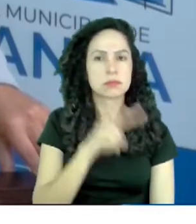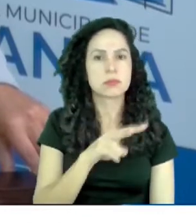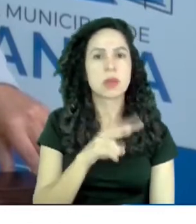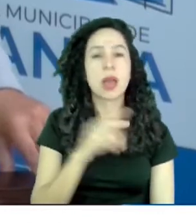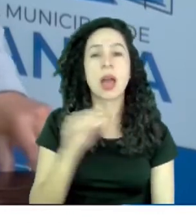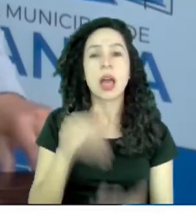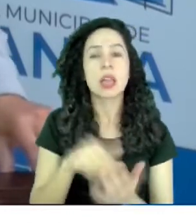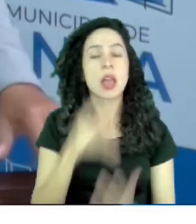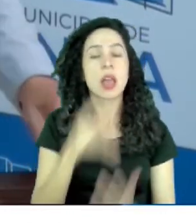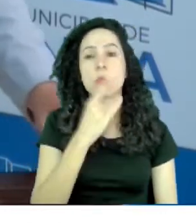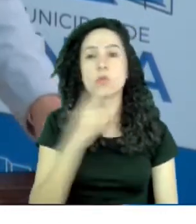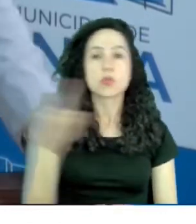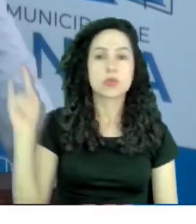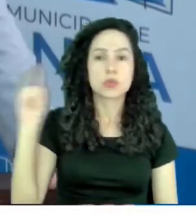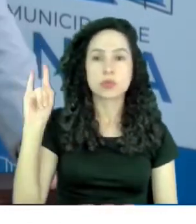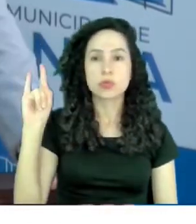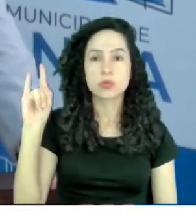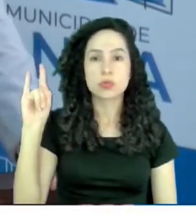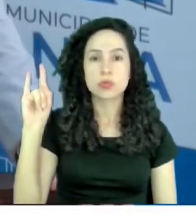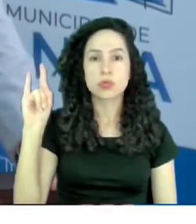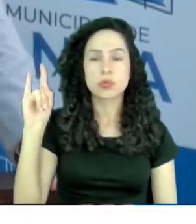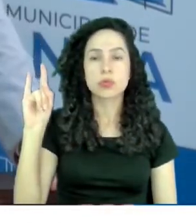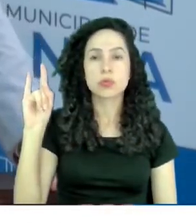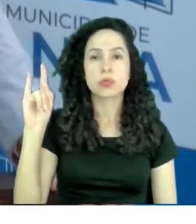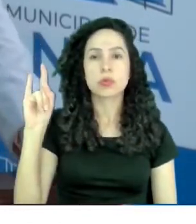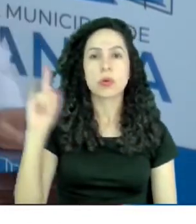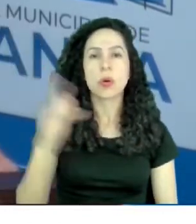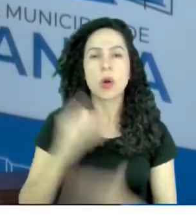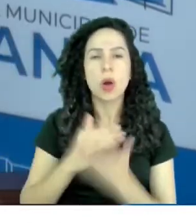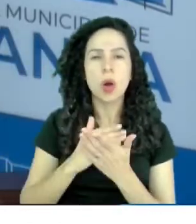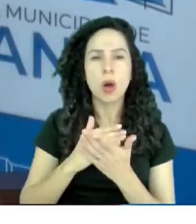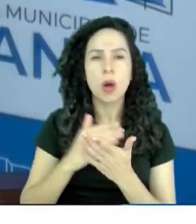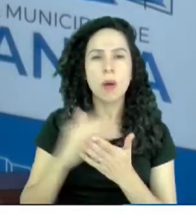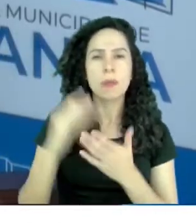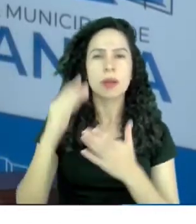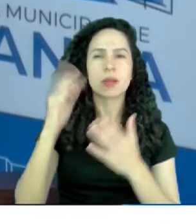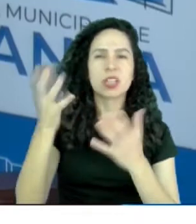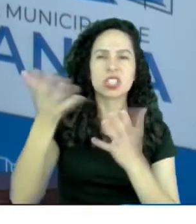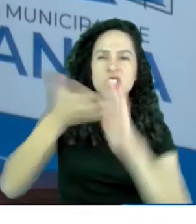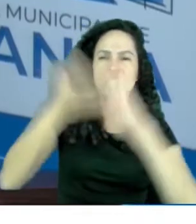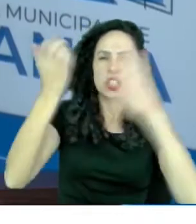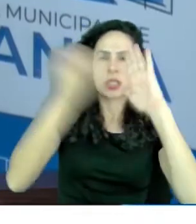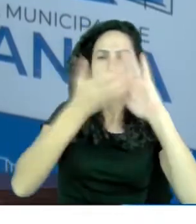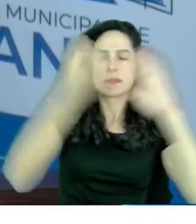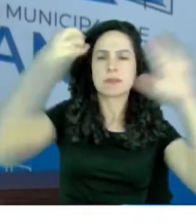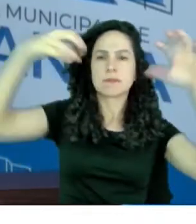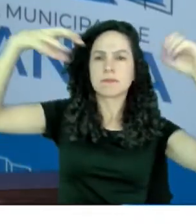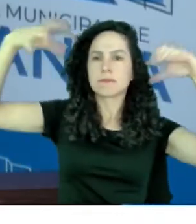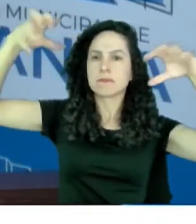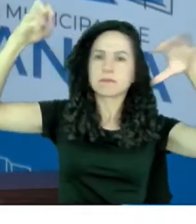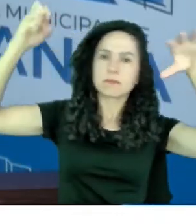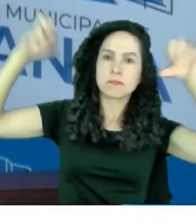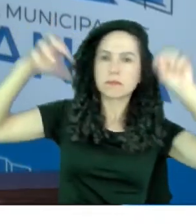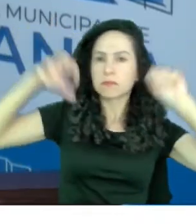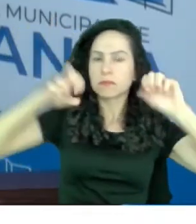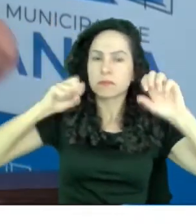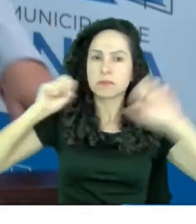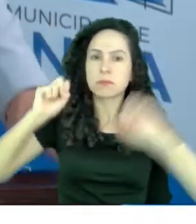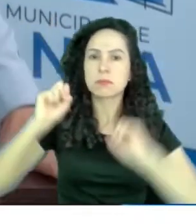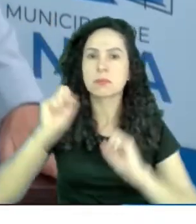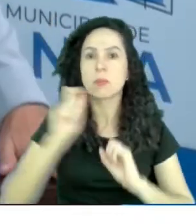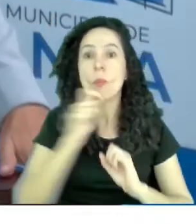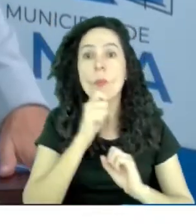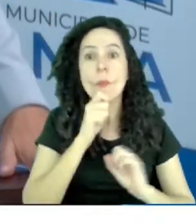também, que estava já começando a desmontagem, que ainda não